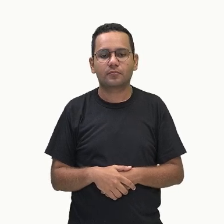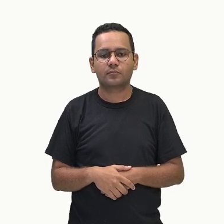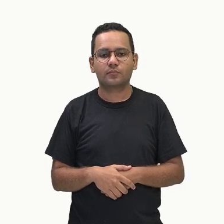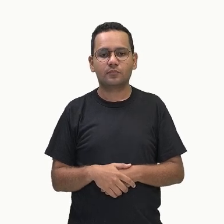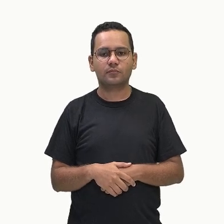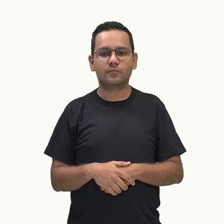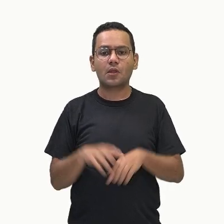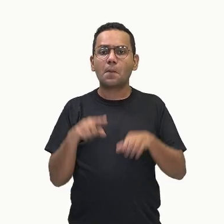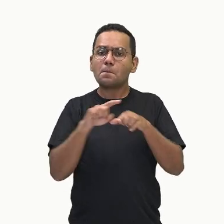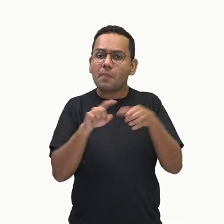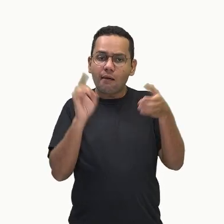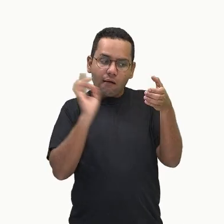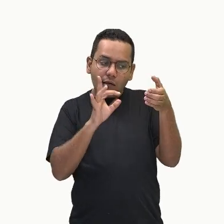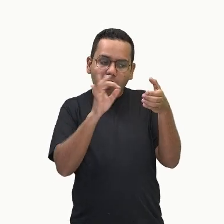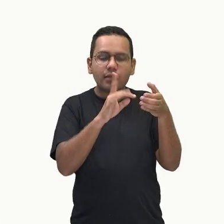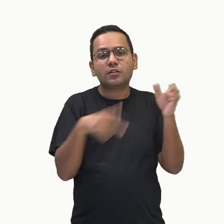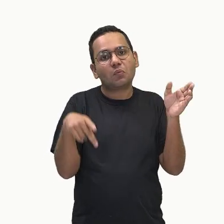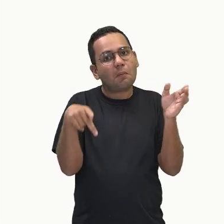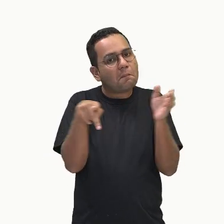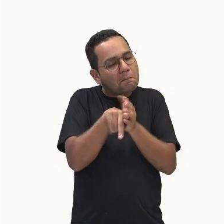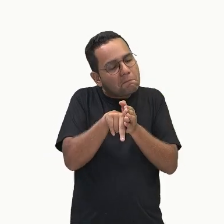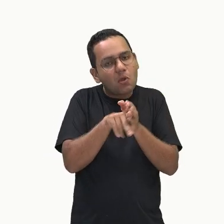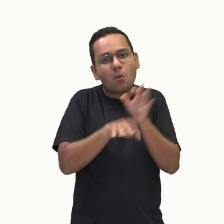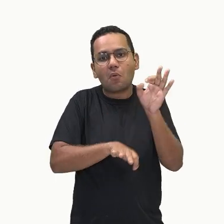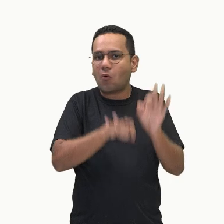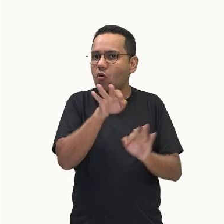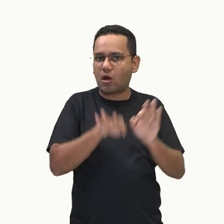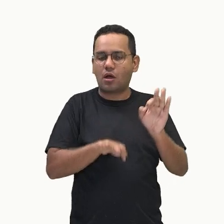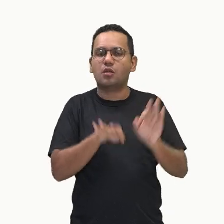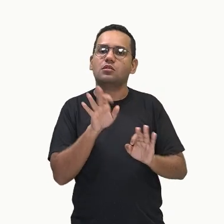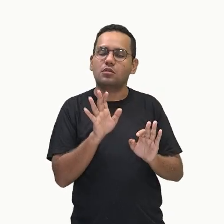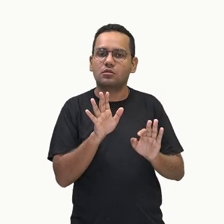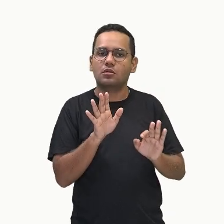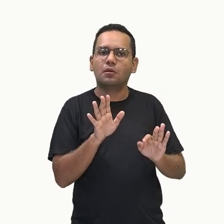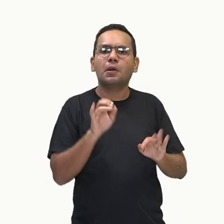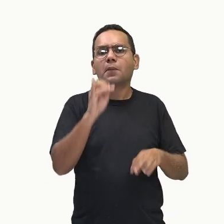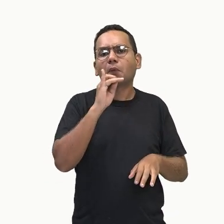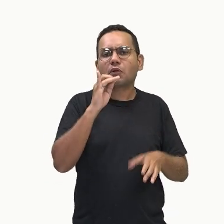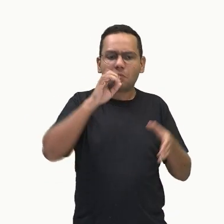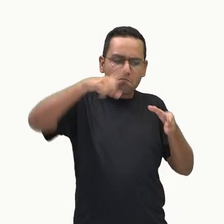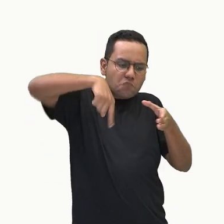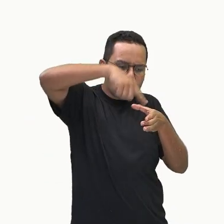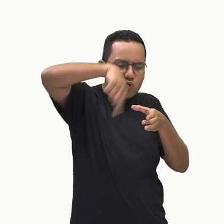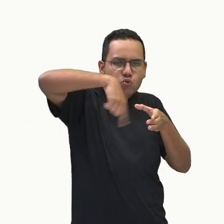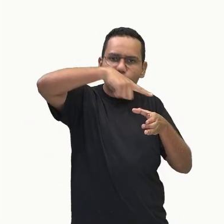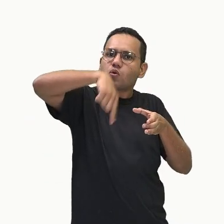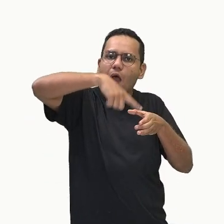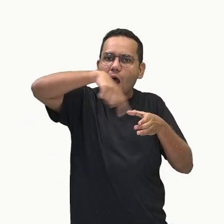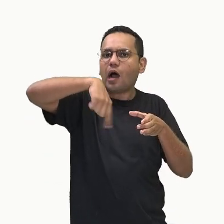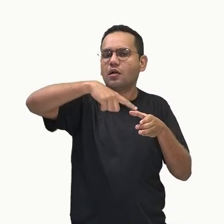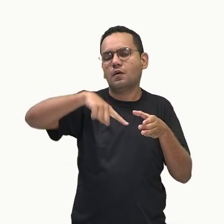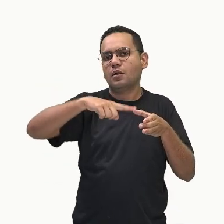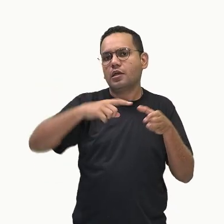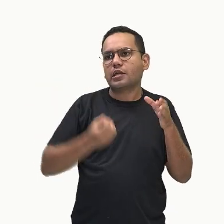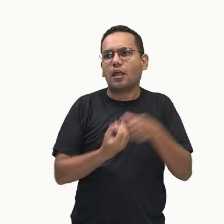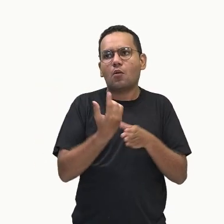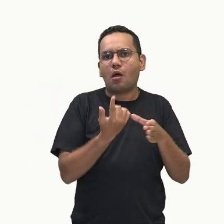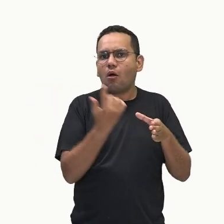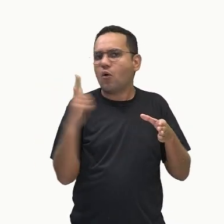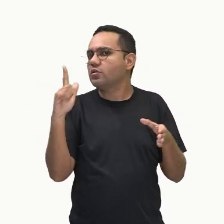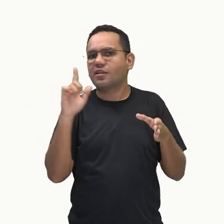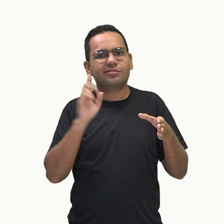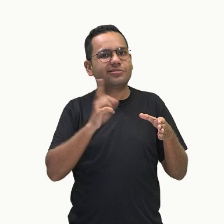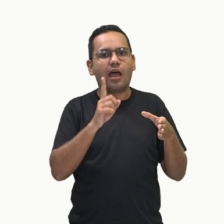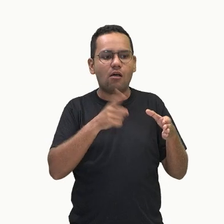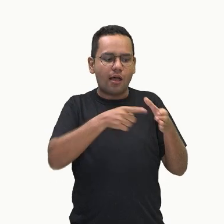as suas estruturas reais. Elas não deixaram de existir, não se transformaram em outra substância.